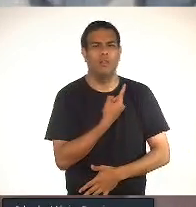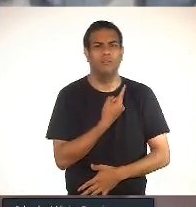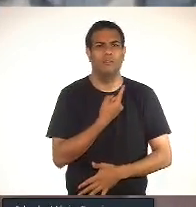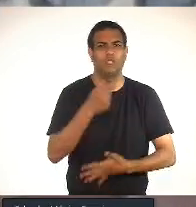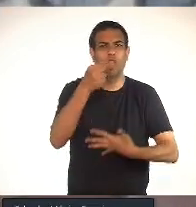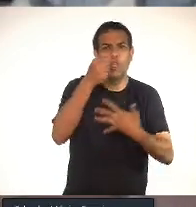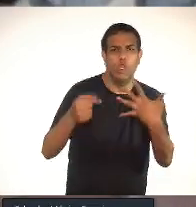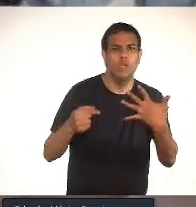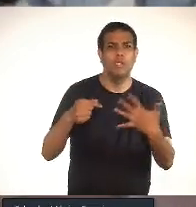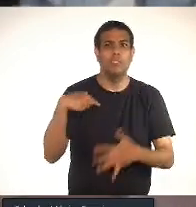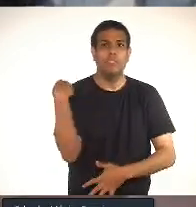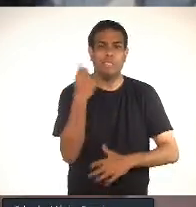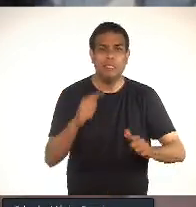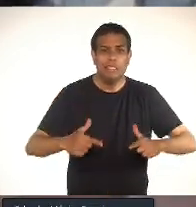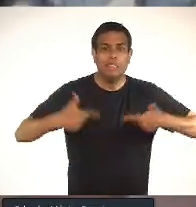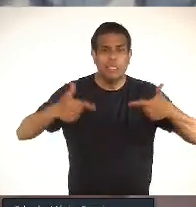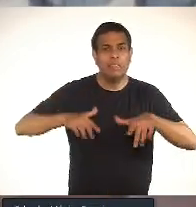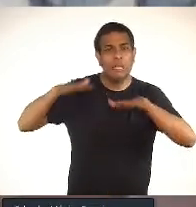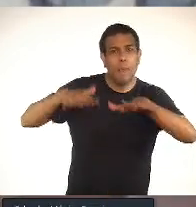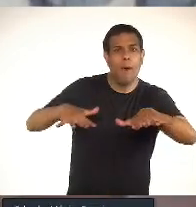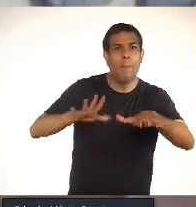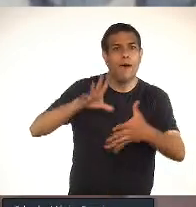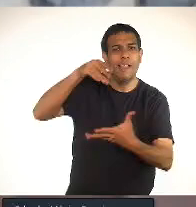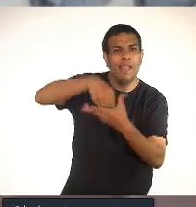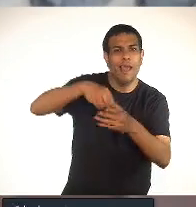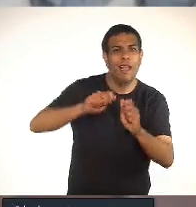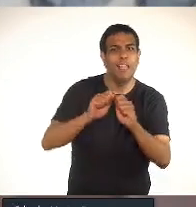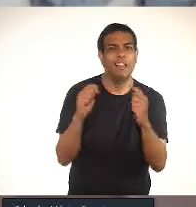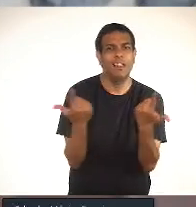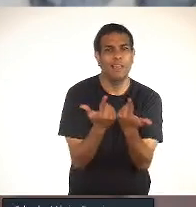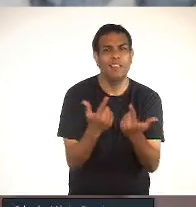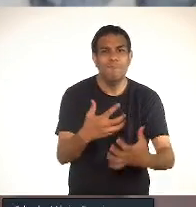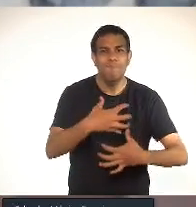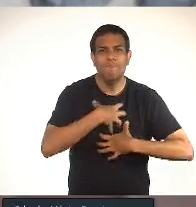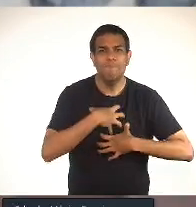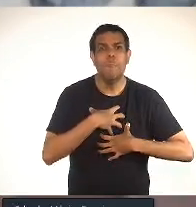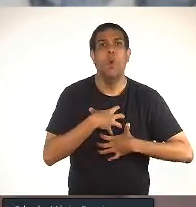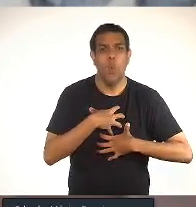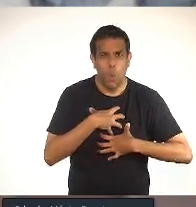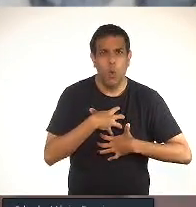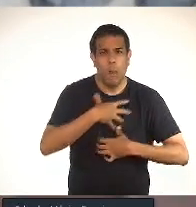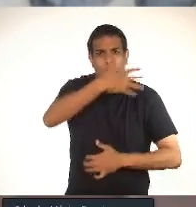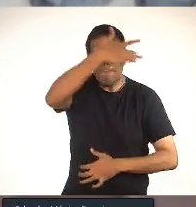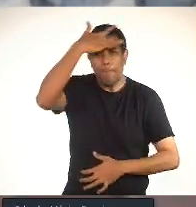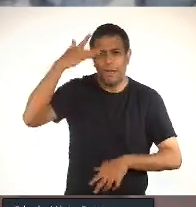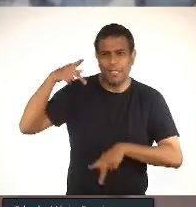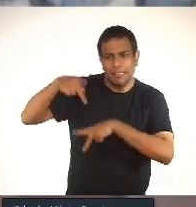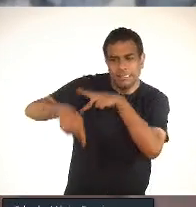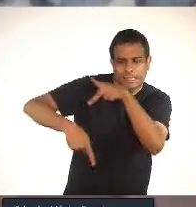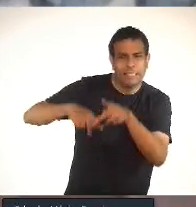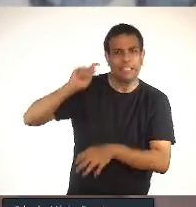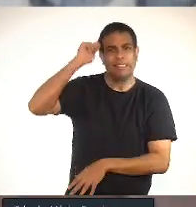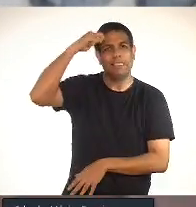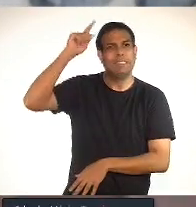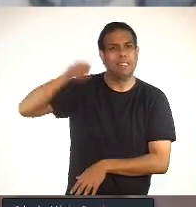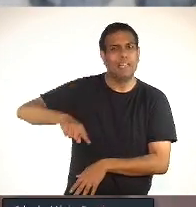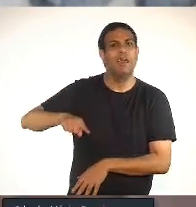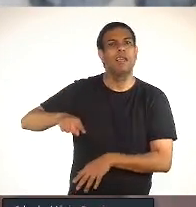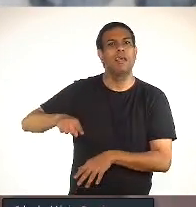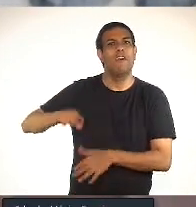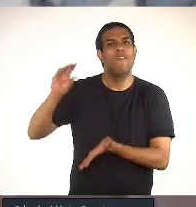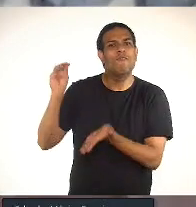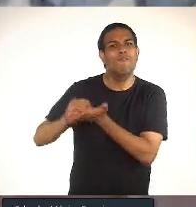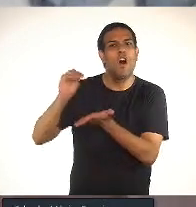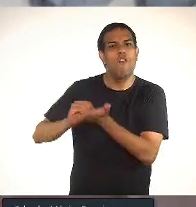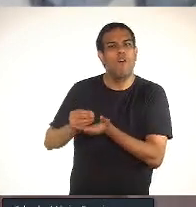a partir da nossa militância e ativismo político, de que a população negra é alvo sistemático da violação do